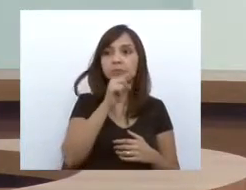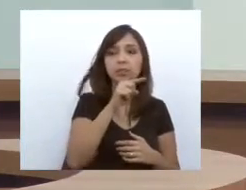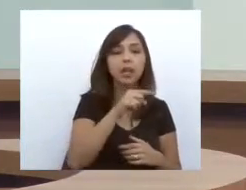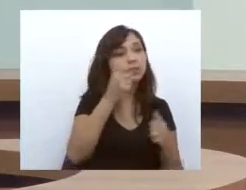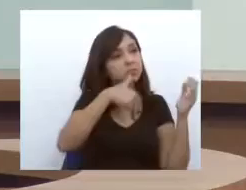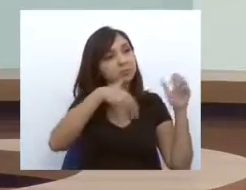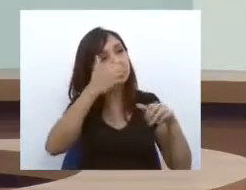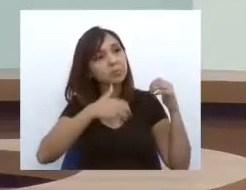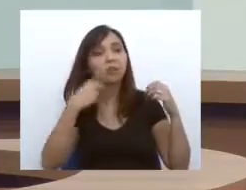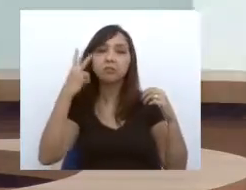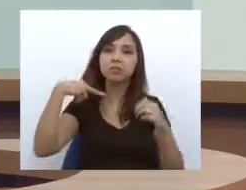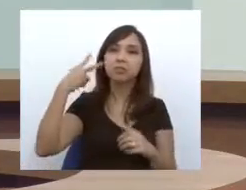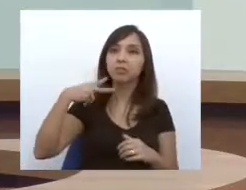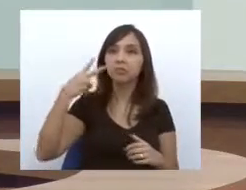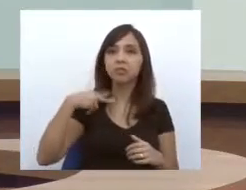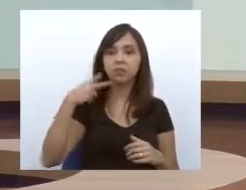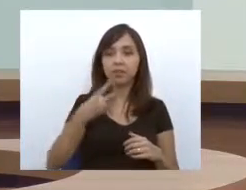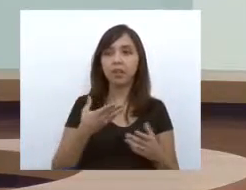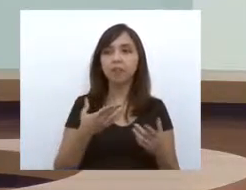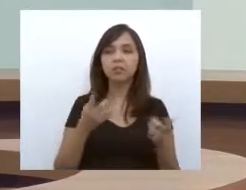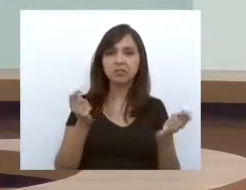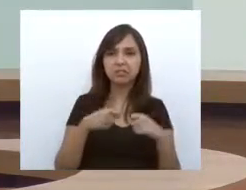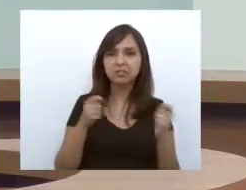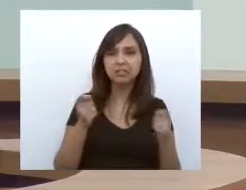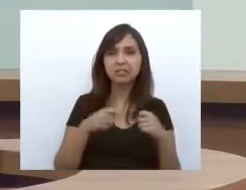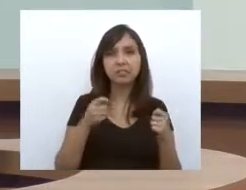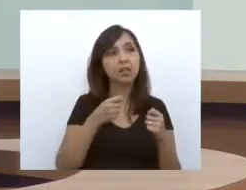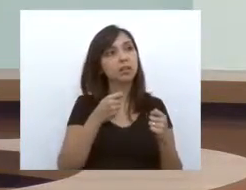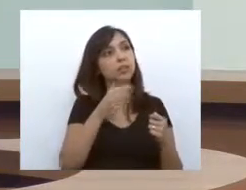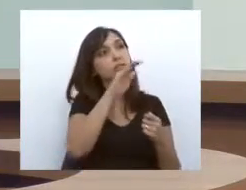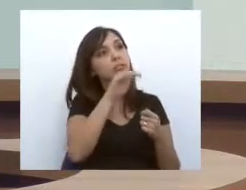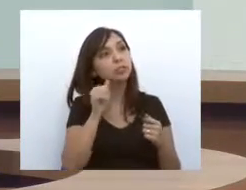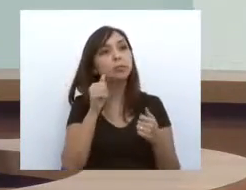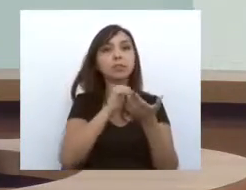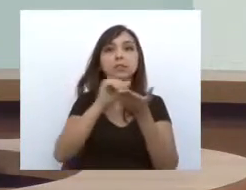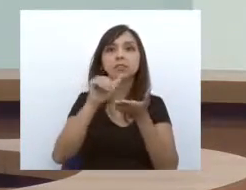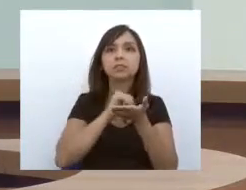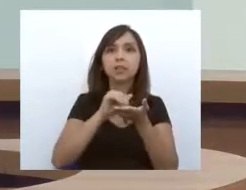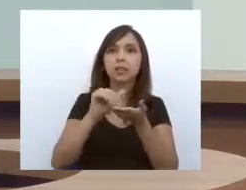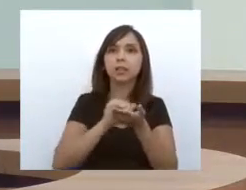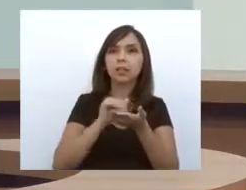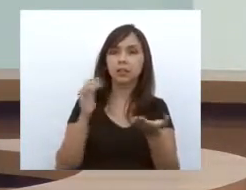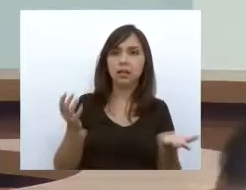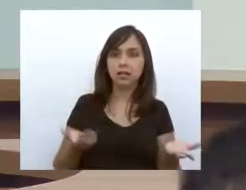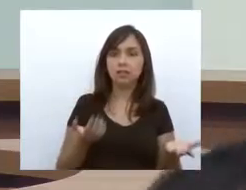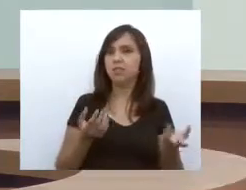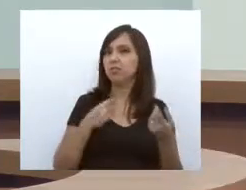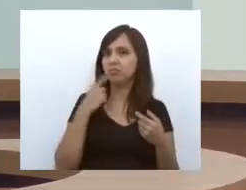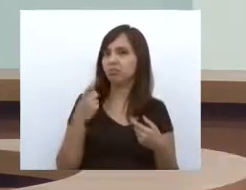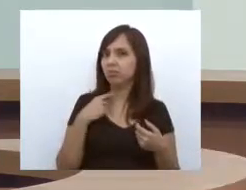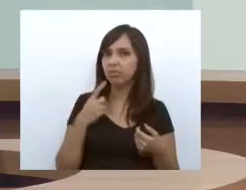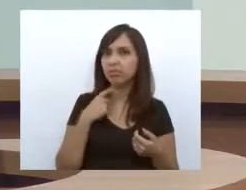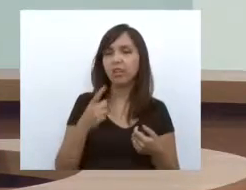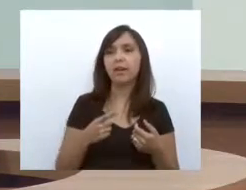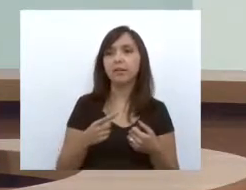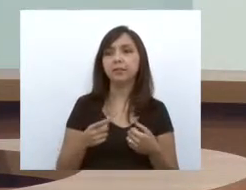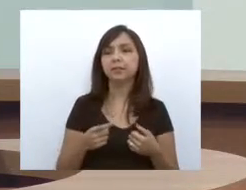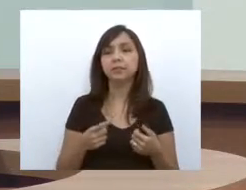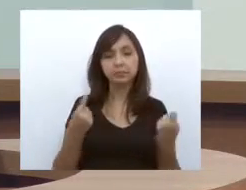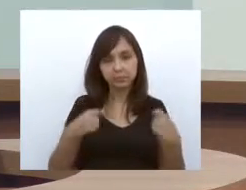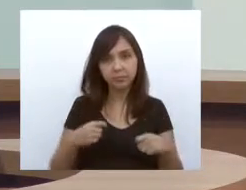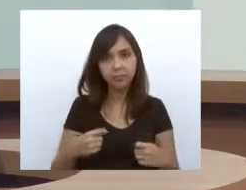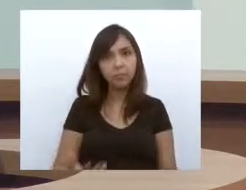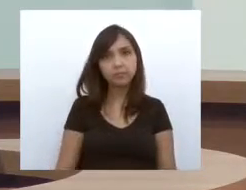falar que vereador tem condição de chamar um secretário estadual. Isso não tem. Isso não tem. Vereador não tem condição nenhuma de chamar um